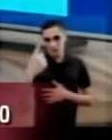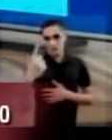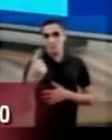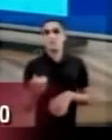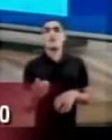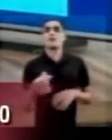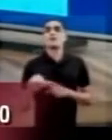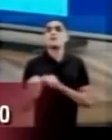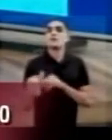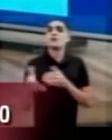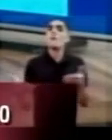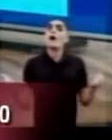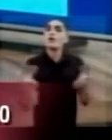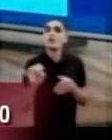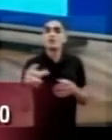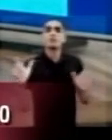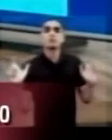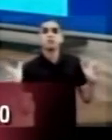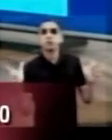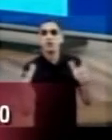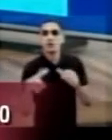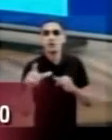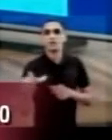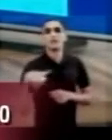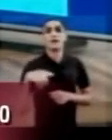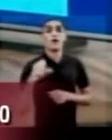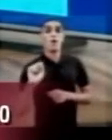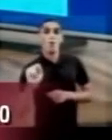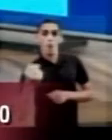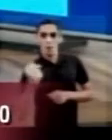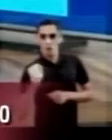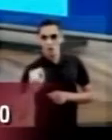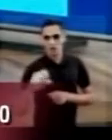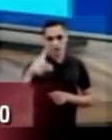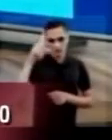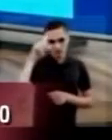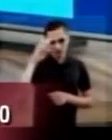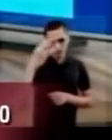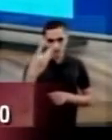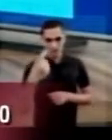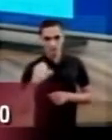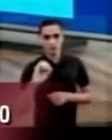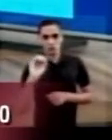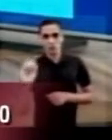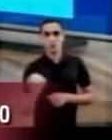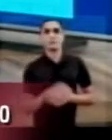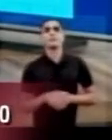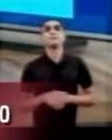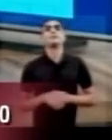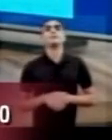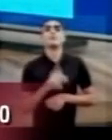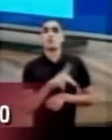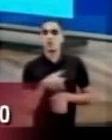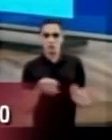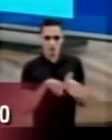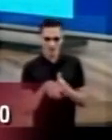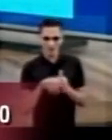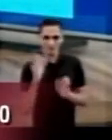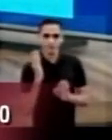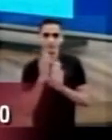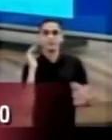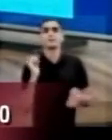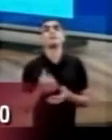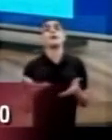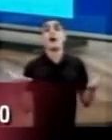estamos com 8 casos nessa análise feita pelo Dimitra. E o gráfico de aproximação